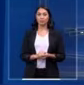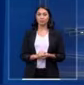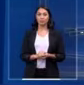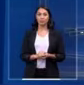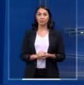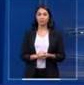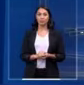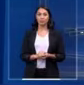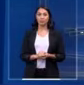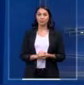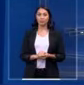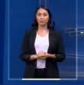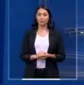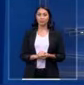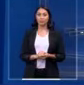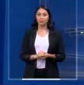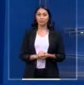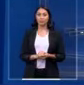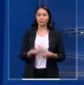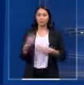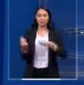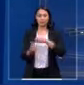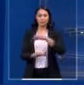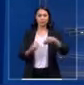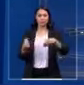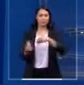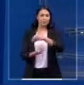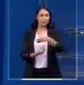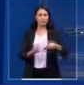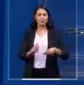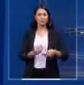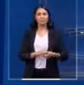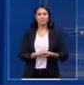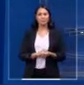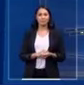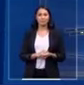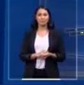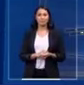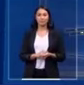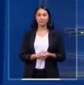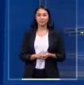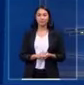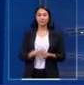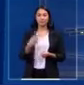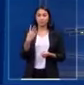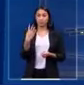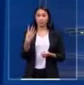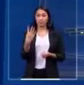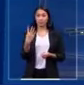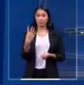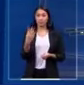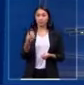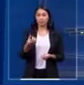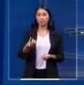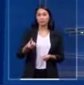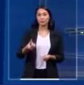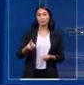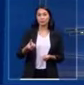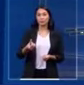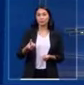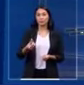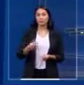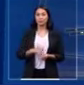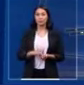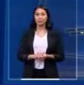Vem aí a quarta bola da noite, Globo girando. Número 46.